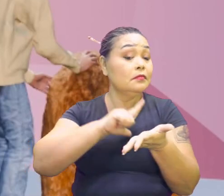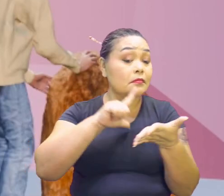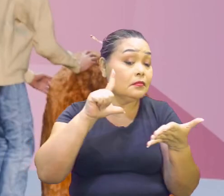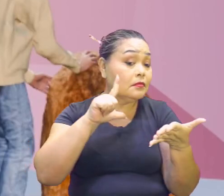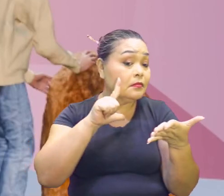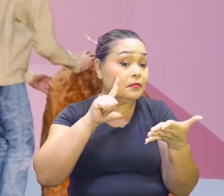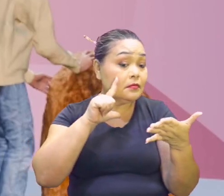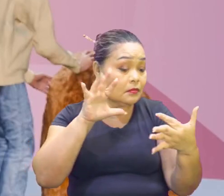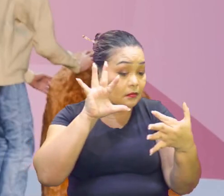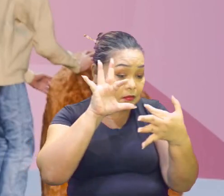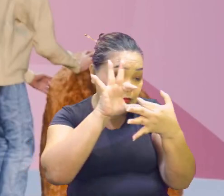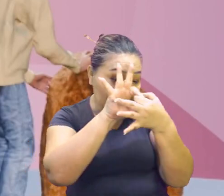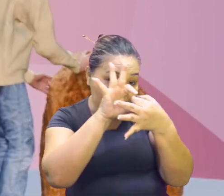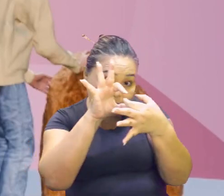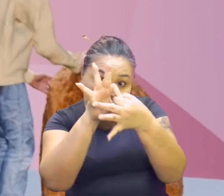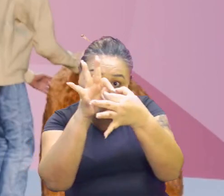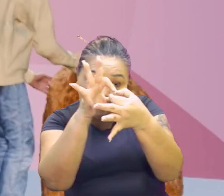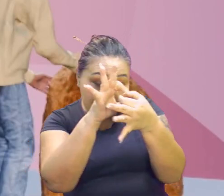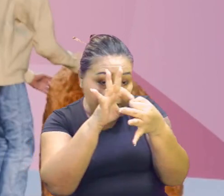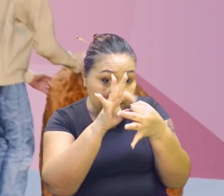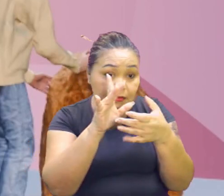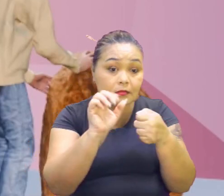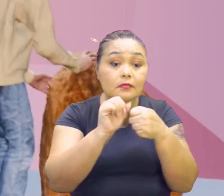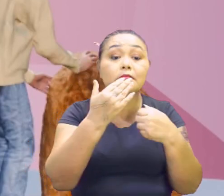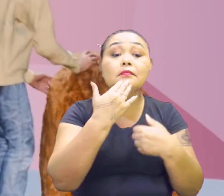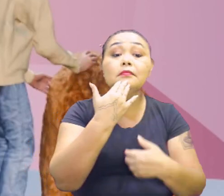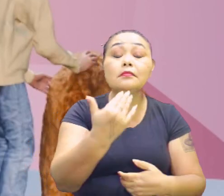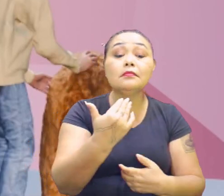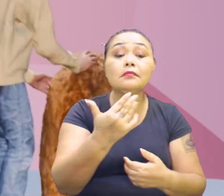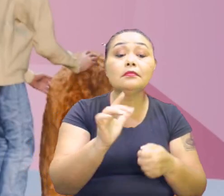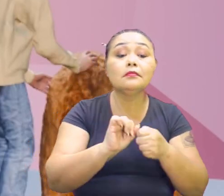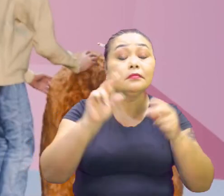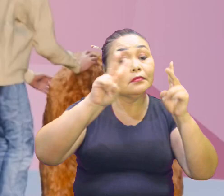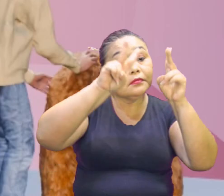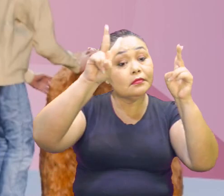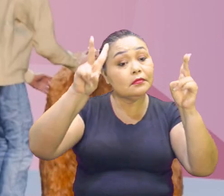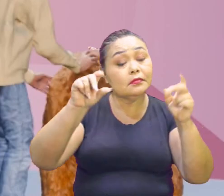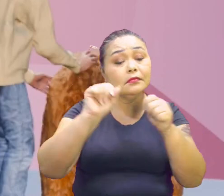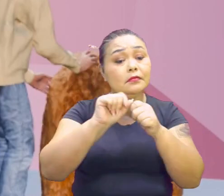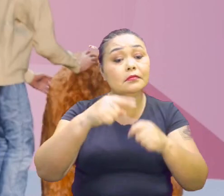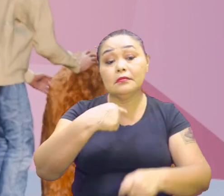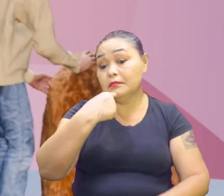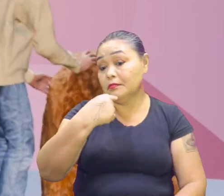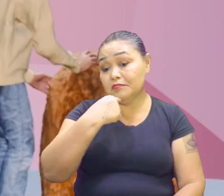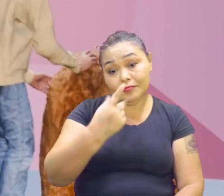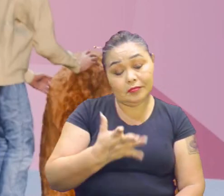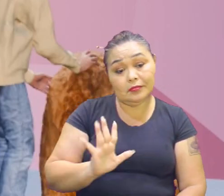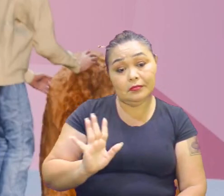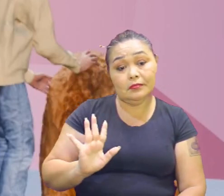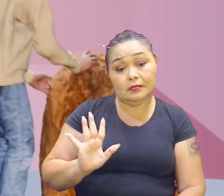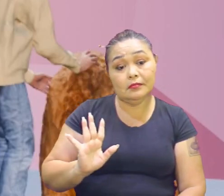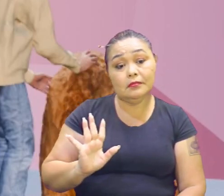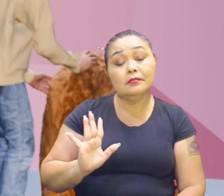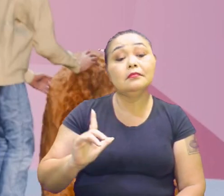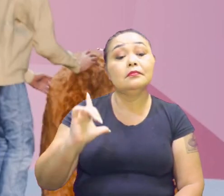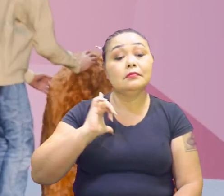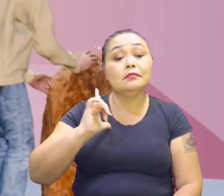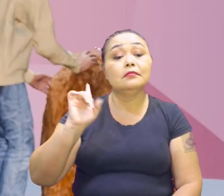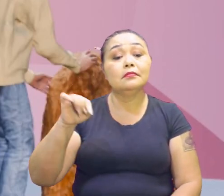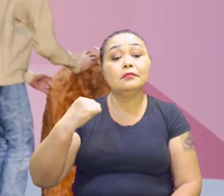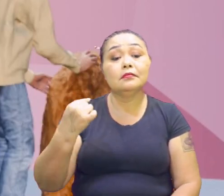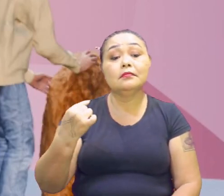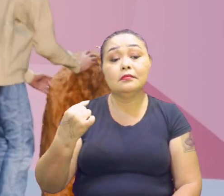que fazer a relação com o que está pedindo com a temática. E só citar não adianta. Não adianta. Você vai ter que juntar.